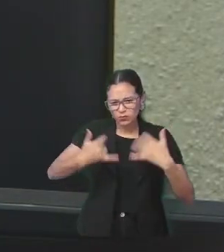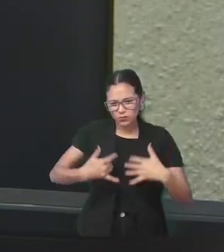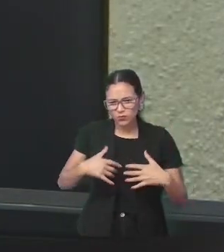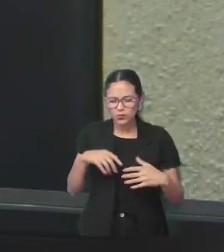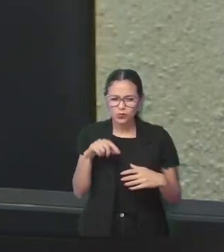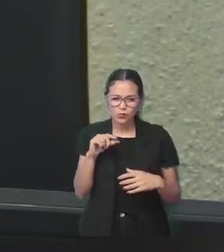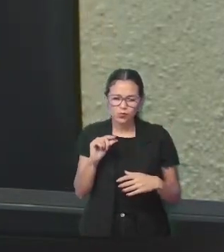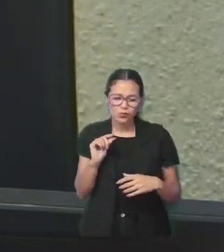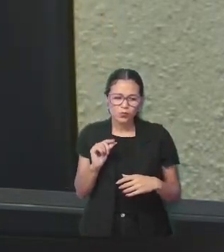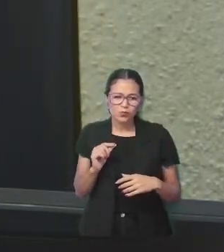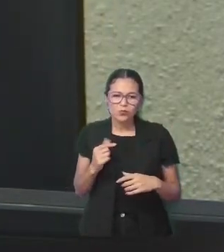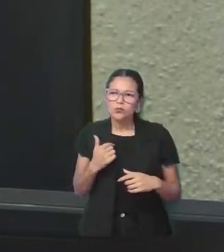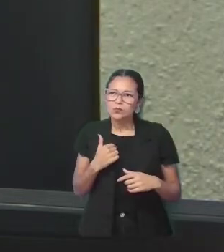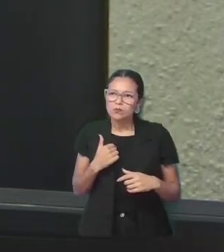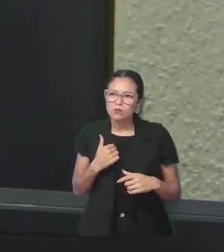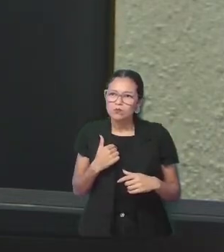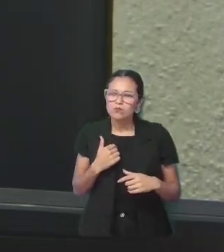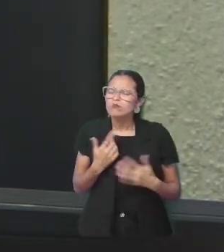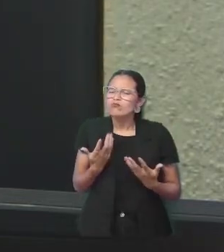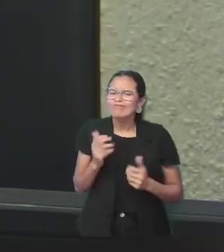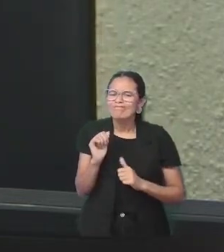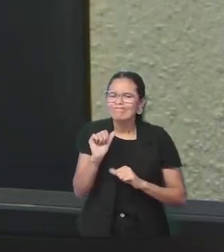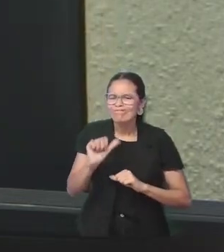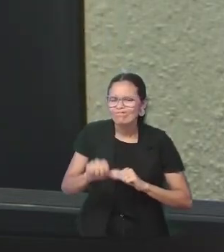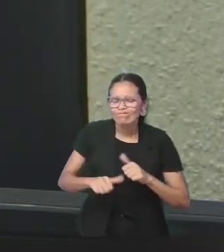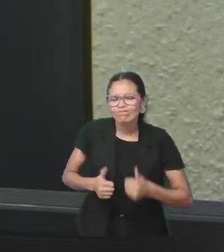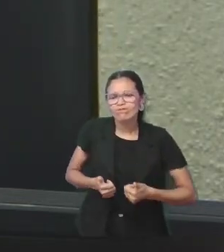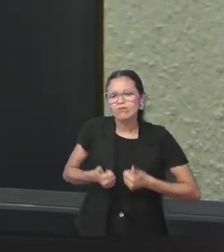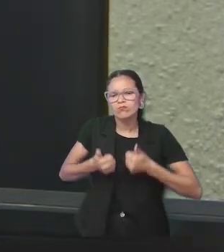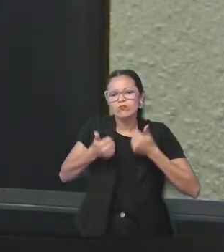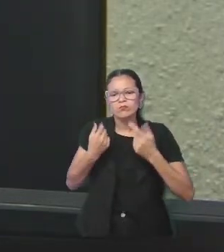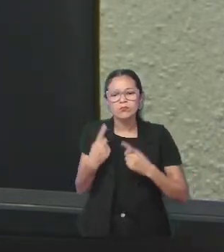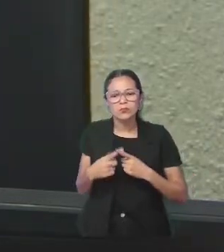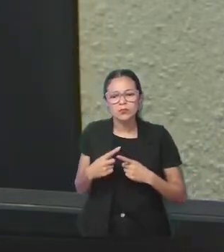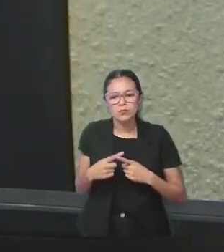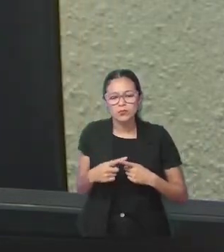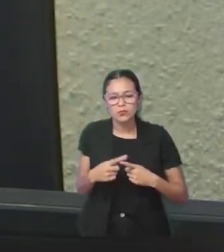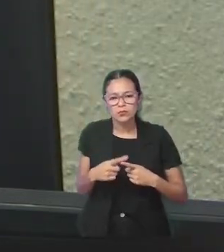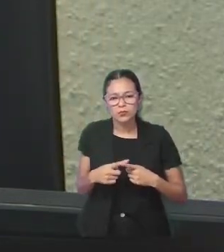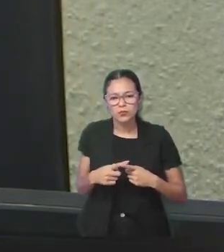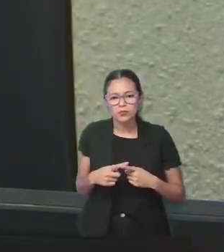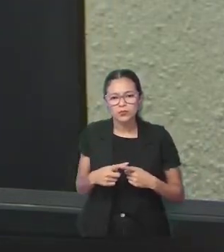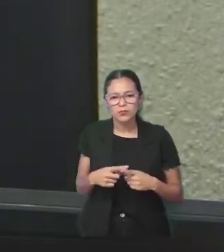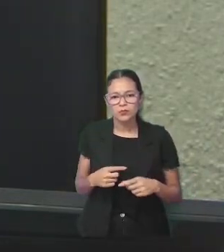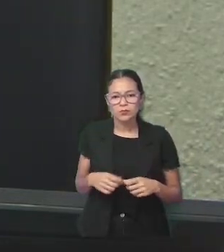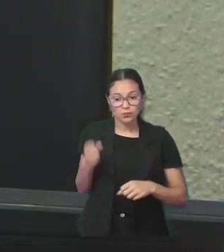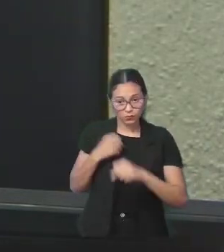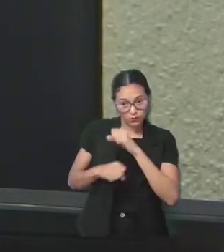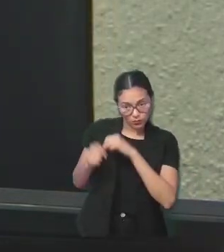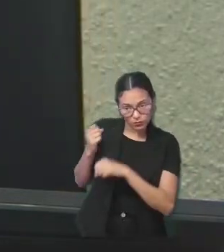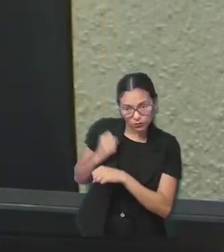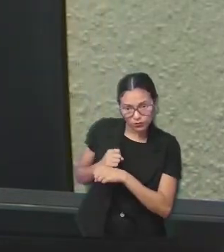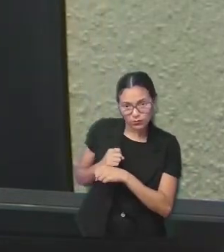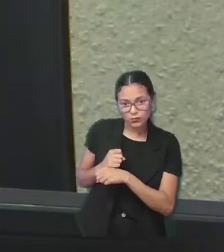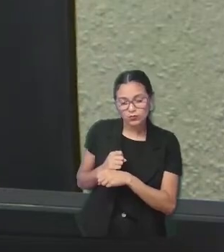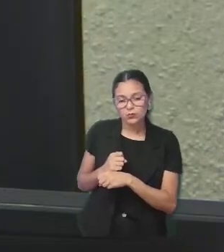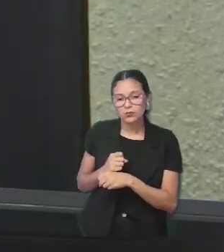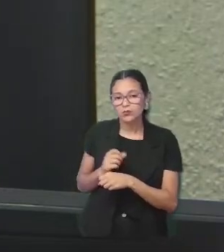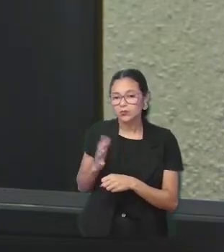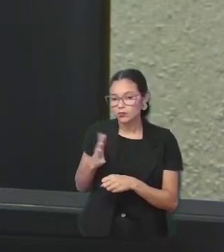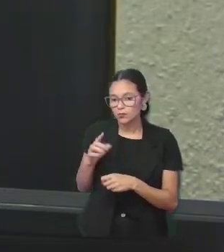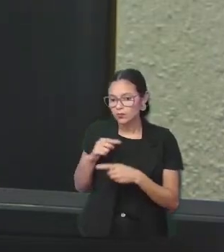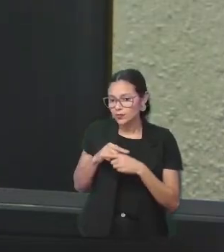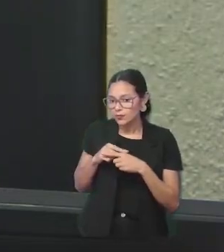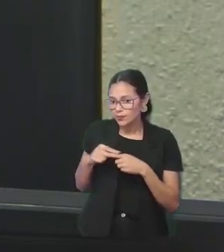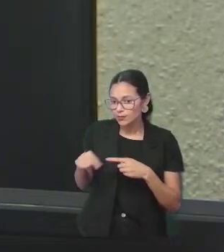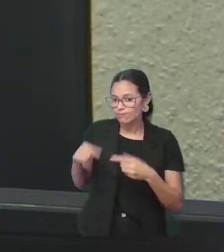sobre por que eu gostaria de melhorias para a minha escola. Era ano passado, exatamente